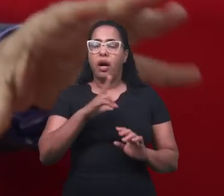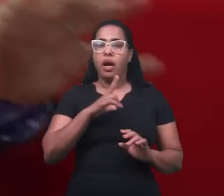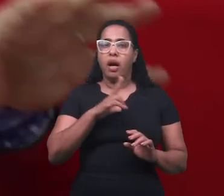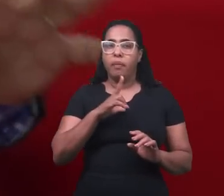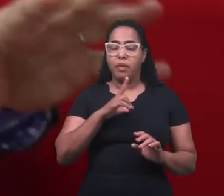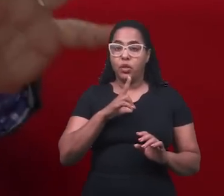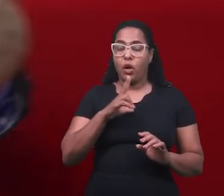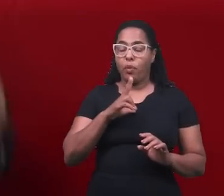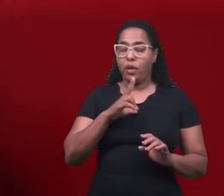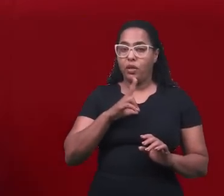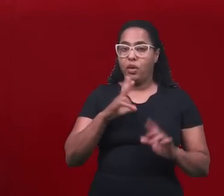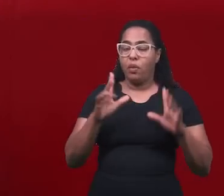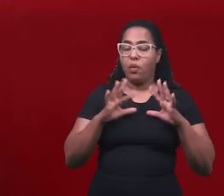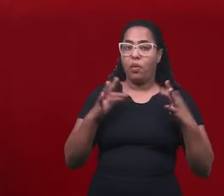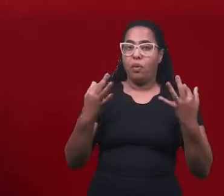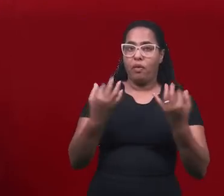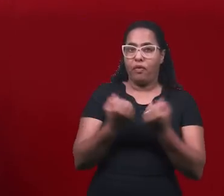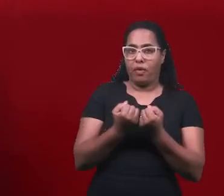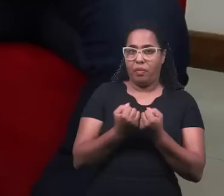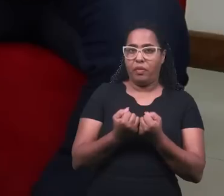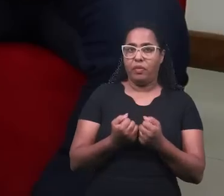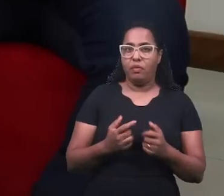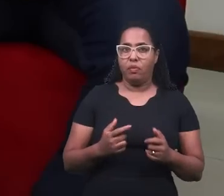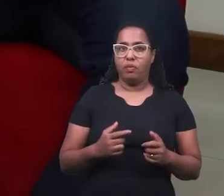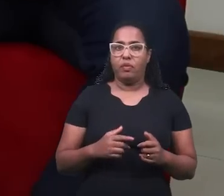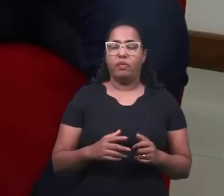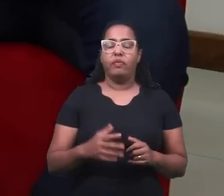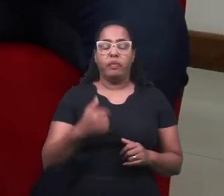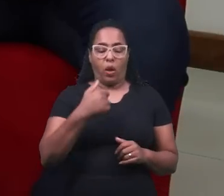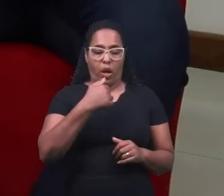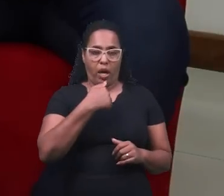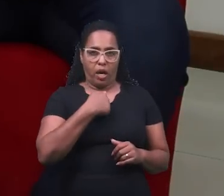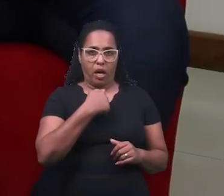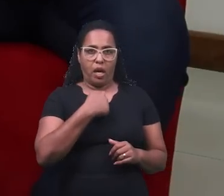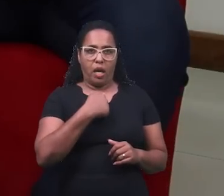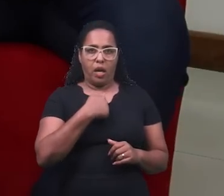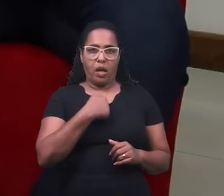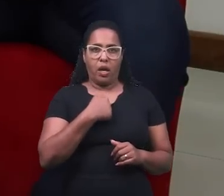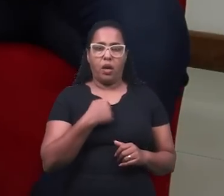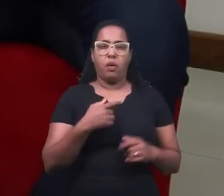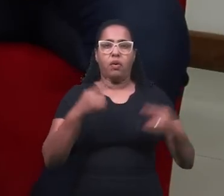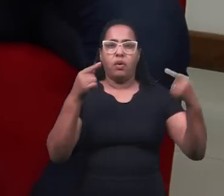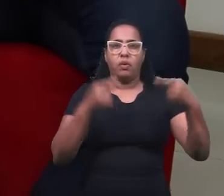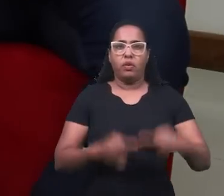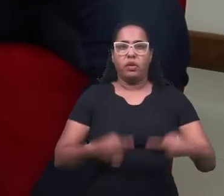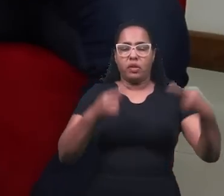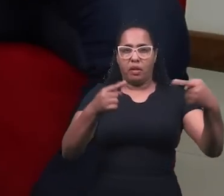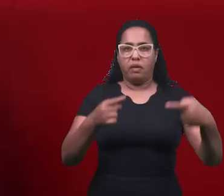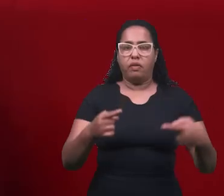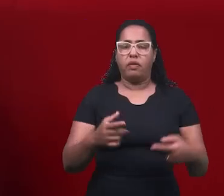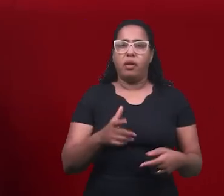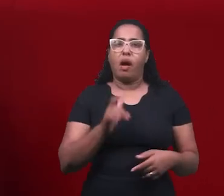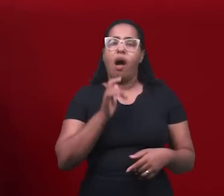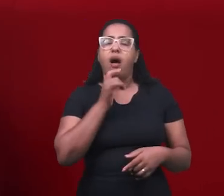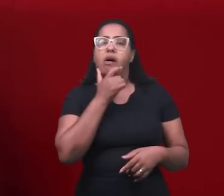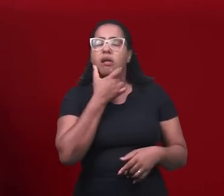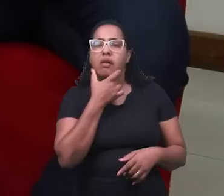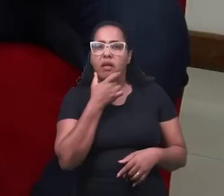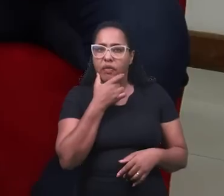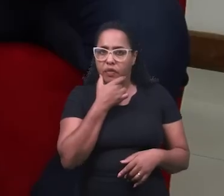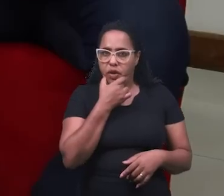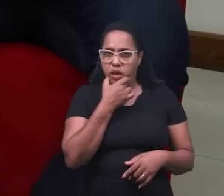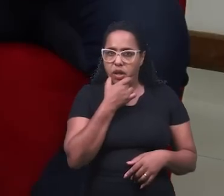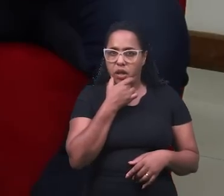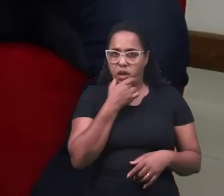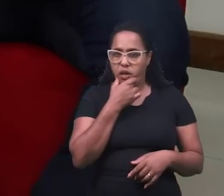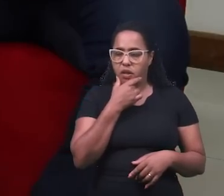é pessoal, para vocês mesmos, como família. Eu, o maior desafio foi o inglês, né? Porque eu cheguei